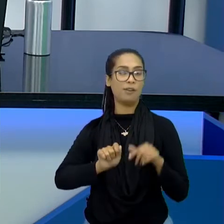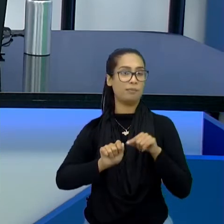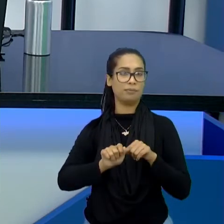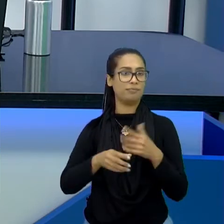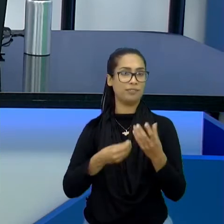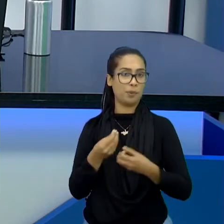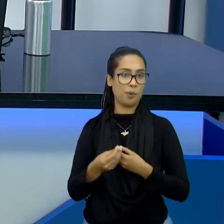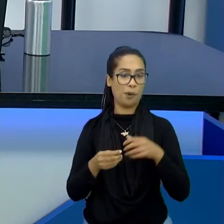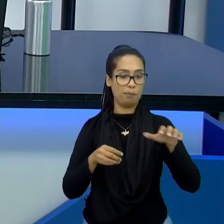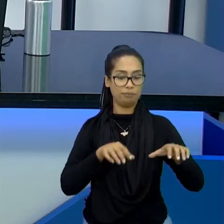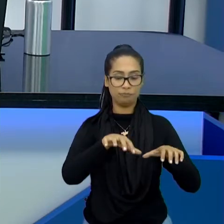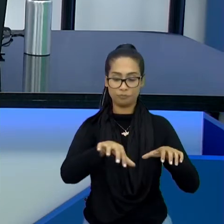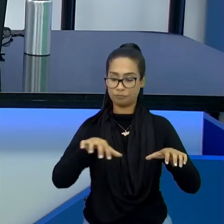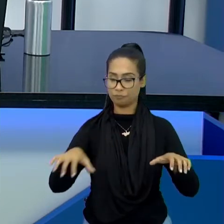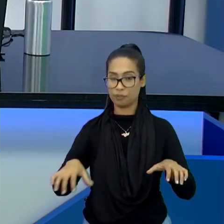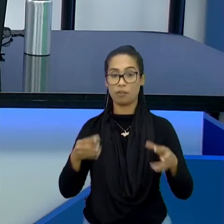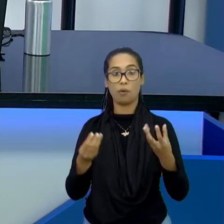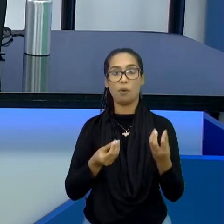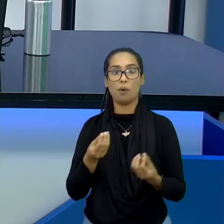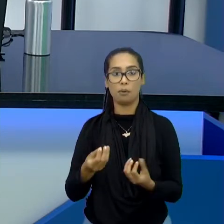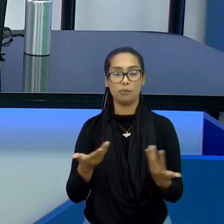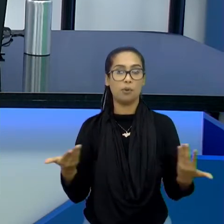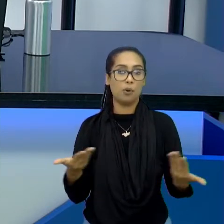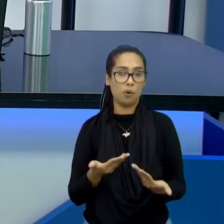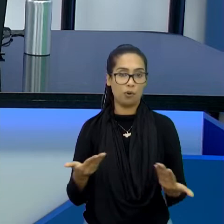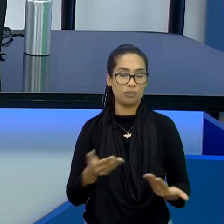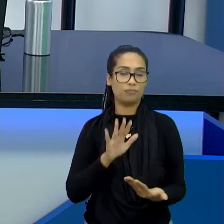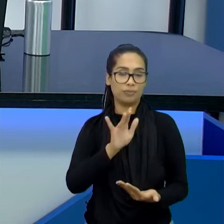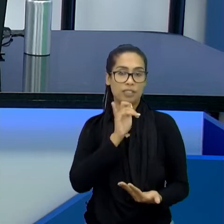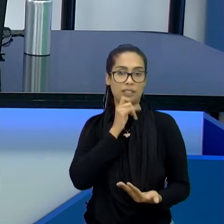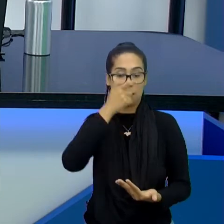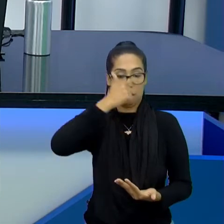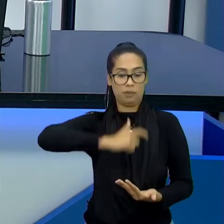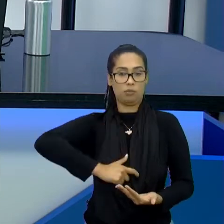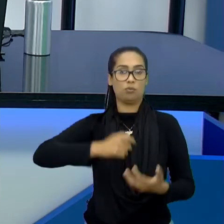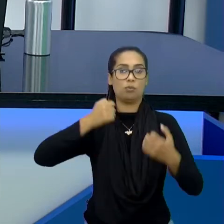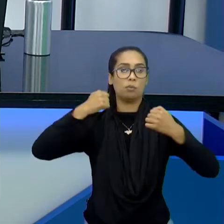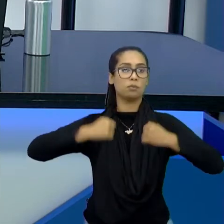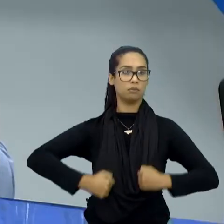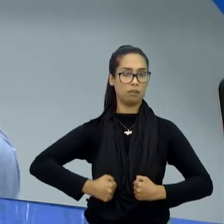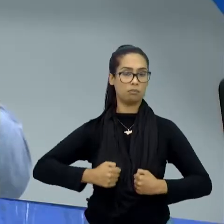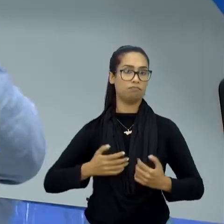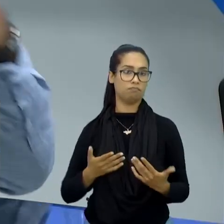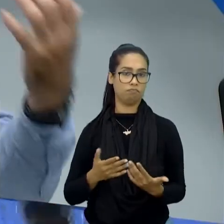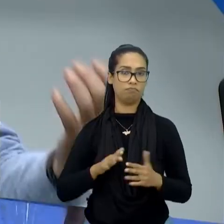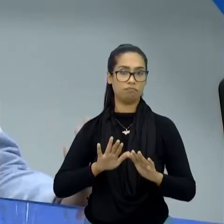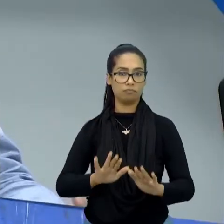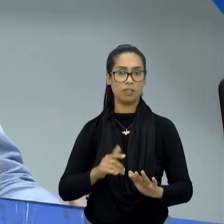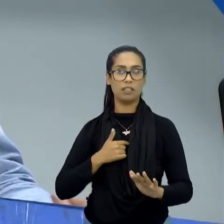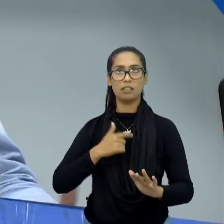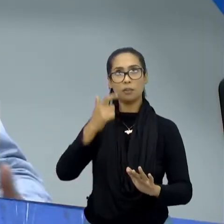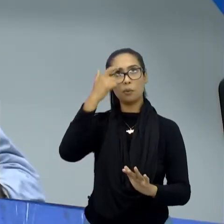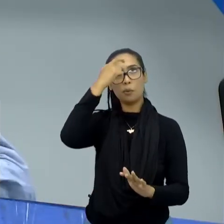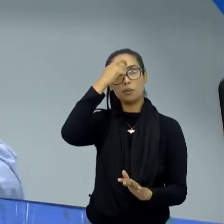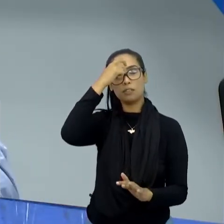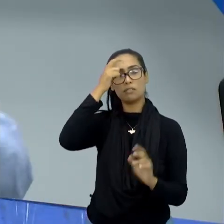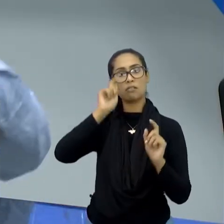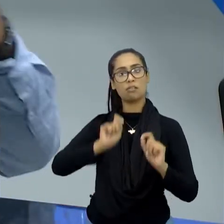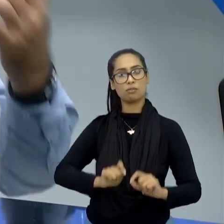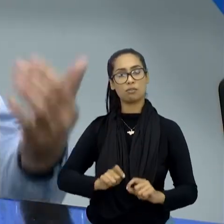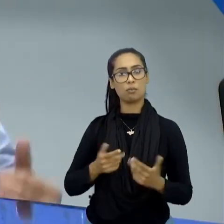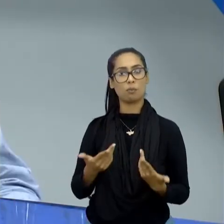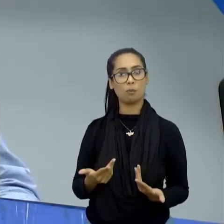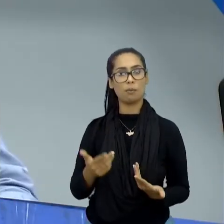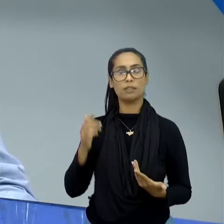por exemplo, eu estou no poder, mas eu tenho a consciência, eu tenho